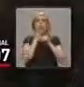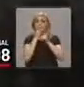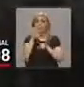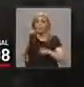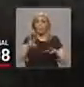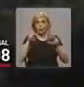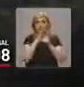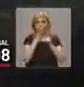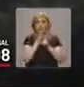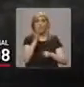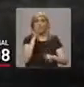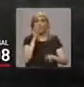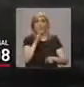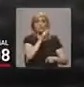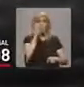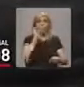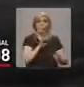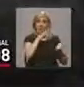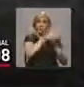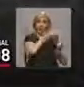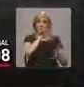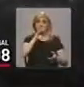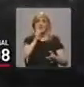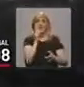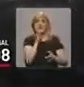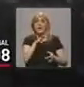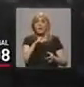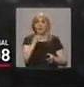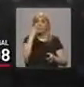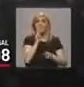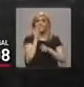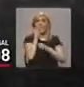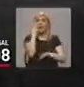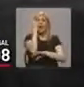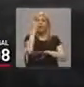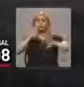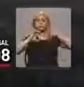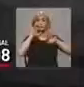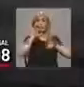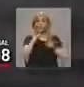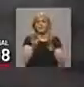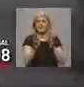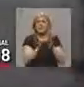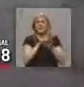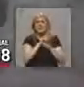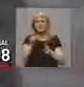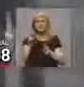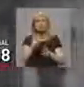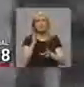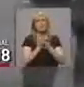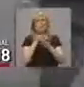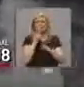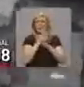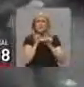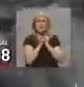à tarde ao quartel do Carmo, onde até havia quem subisse às árvores. E os livros não são apenas pedaços